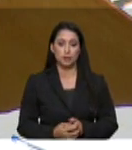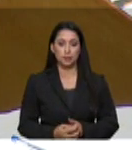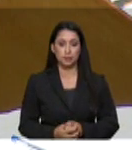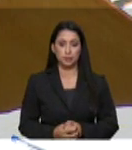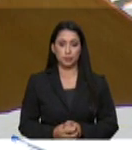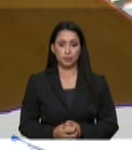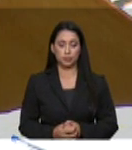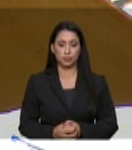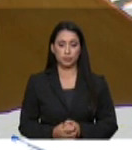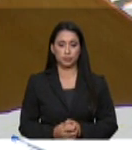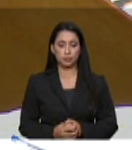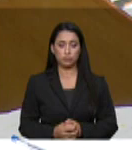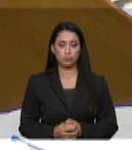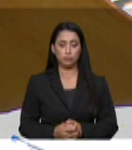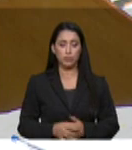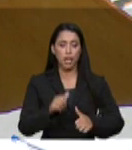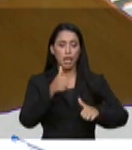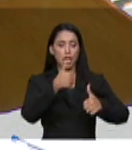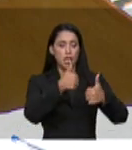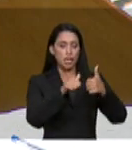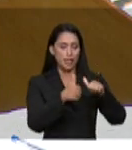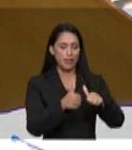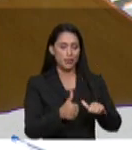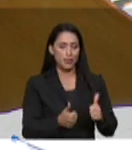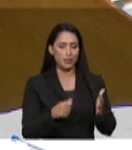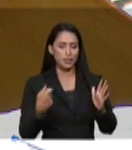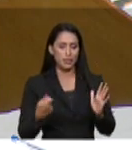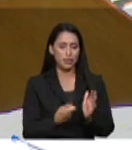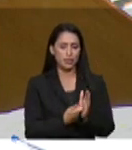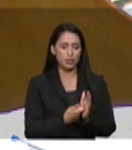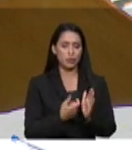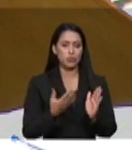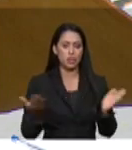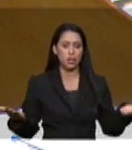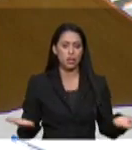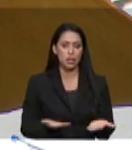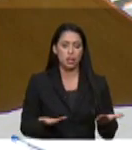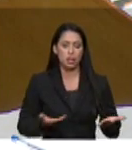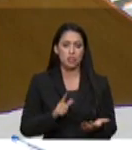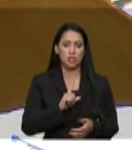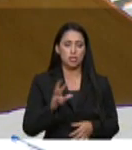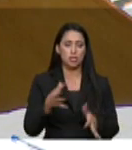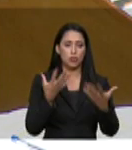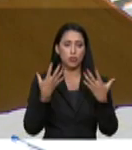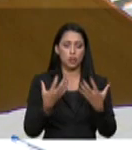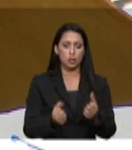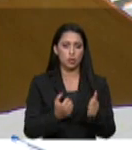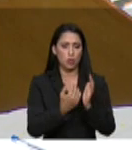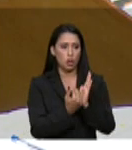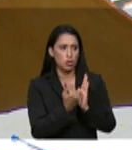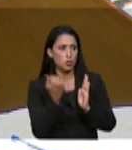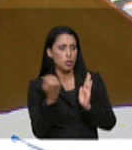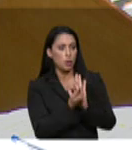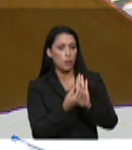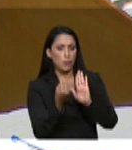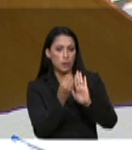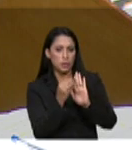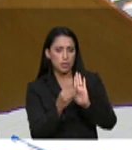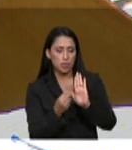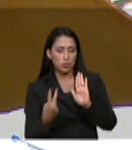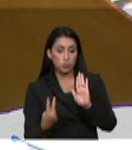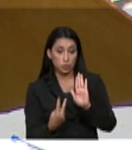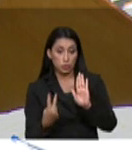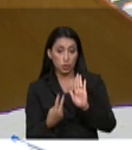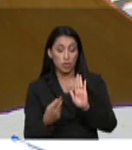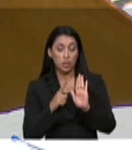passou análise do mérito da denúncia para permite dito na eventualidade de não acolhimento das preliminares acima expostas